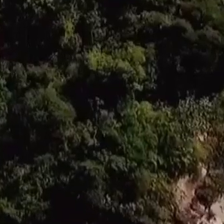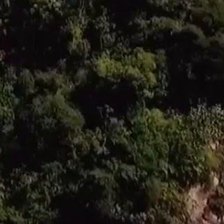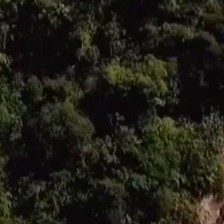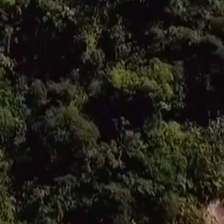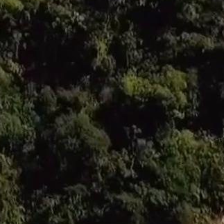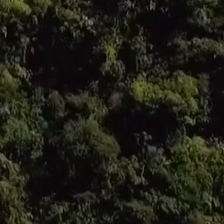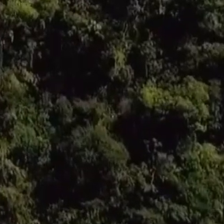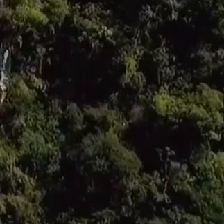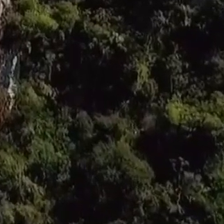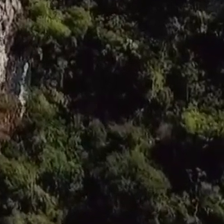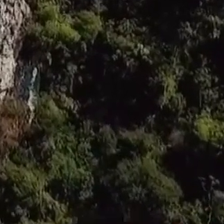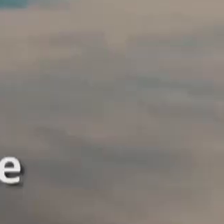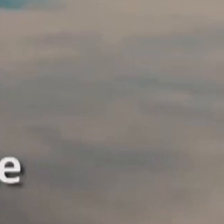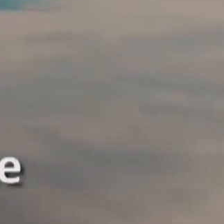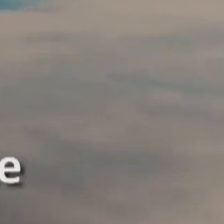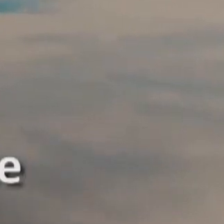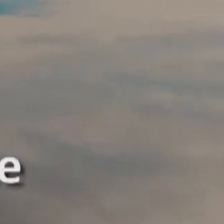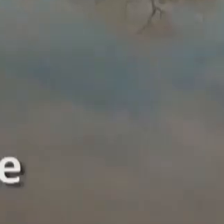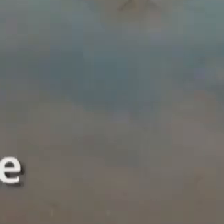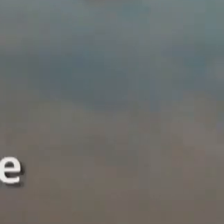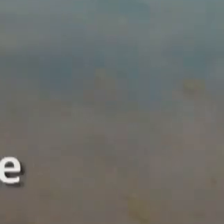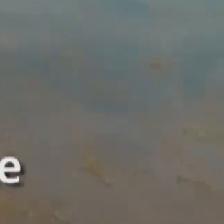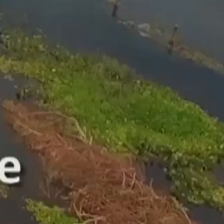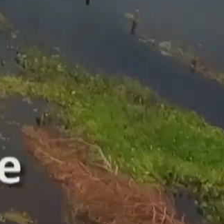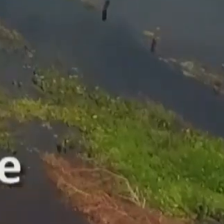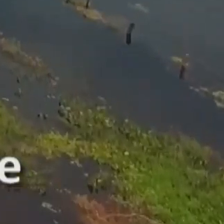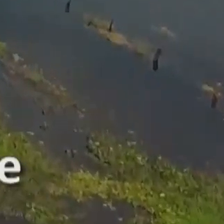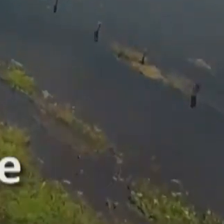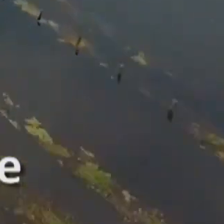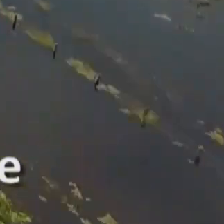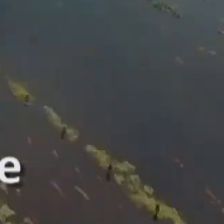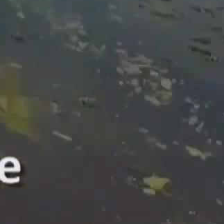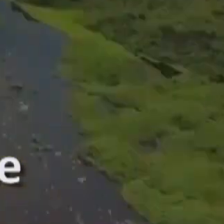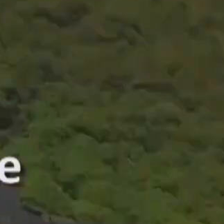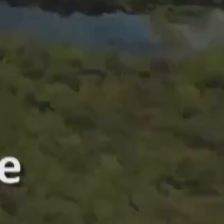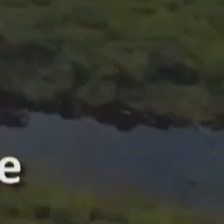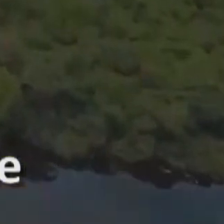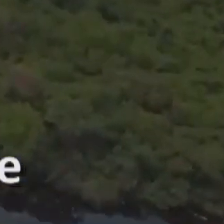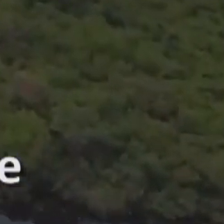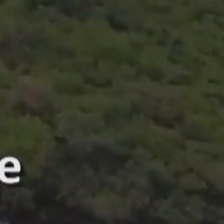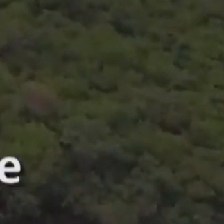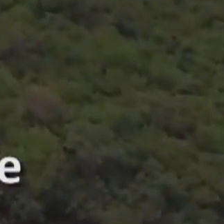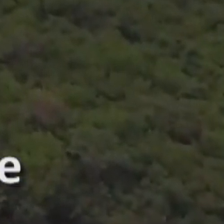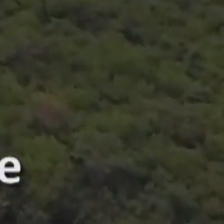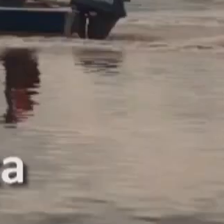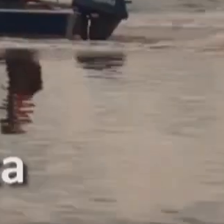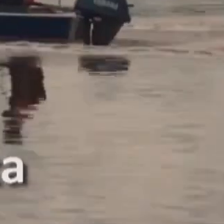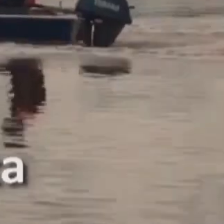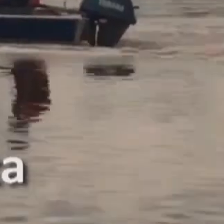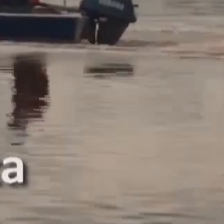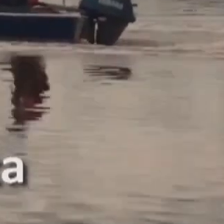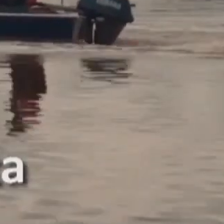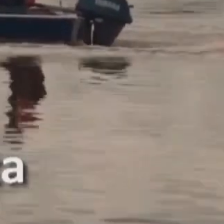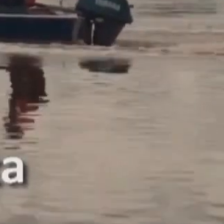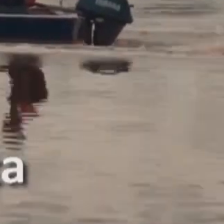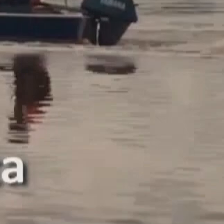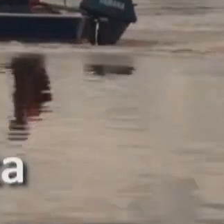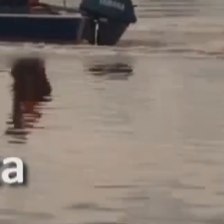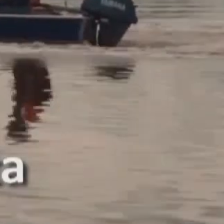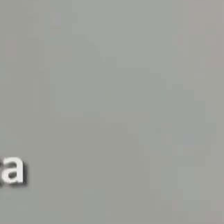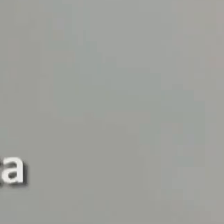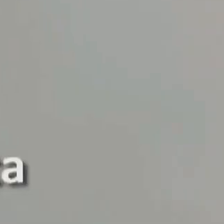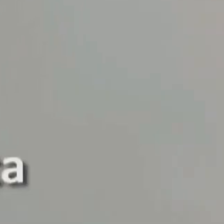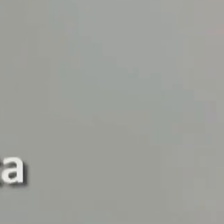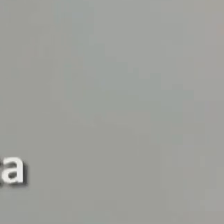no passado. Mas ergues a justiça, clava forte, verás que o filho teu